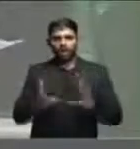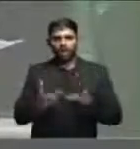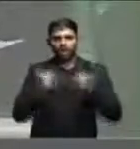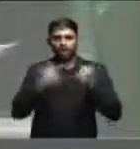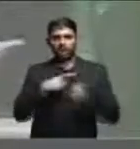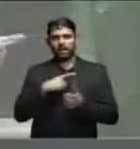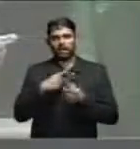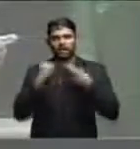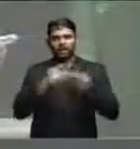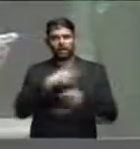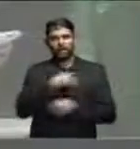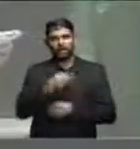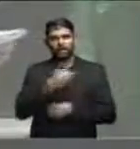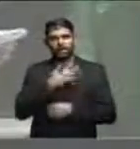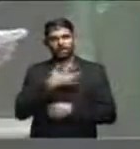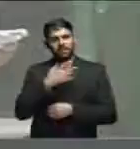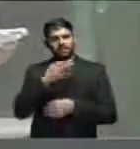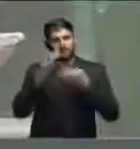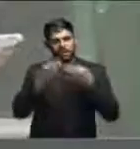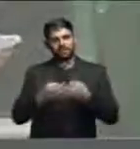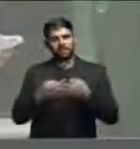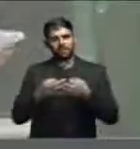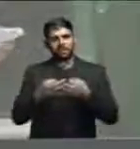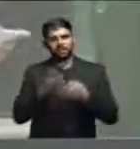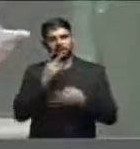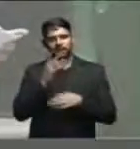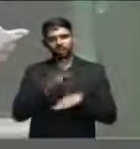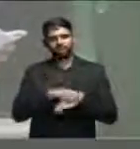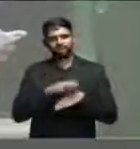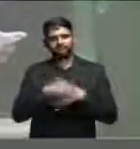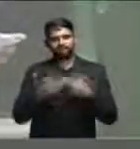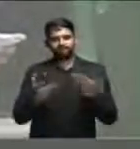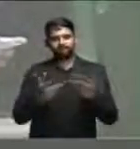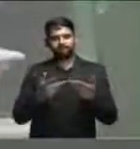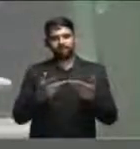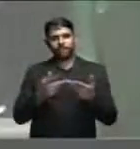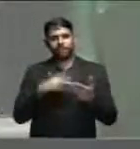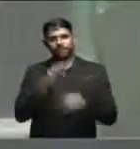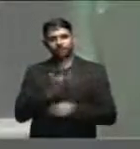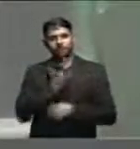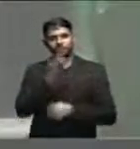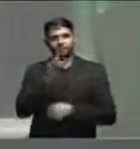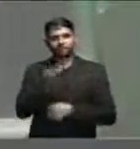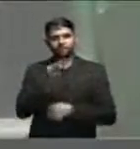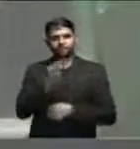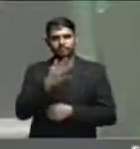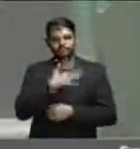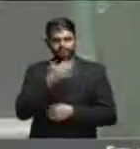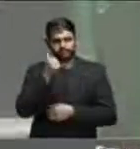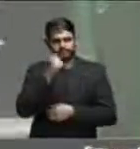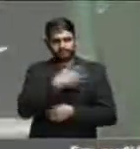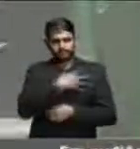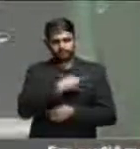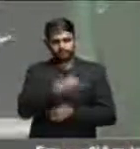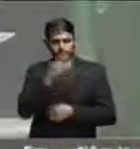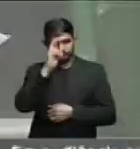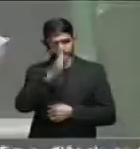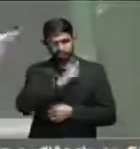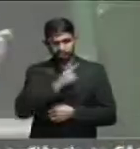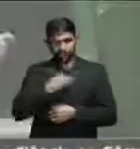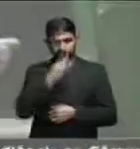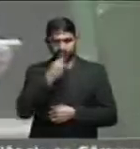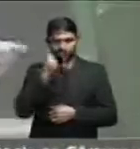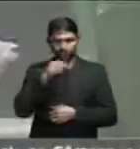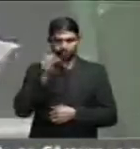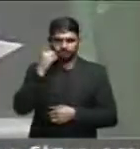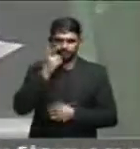filhos. E minhas convicções falam mais alto. O futuro das minhas filhas, senhor presidente, senhoras